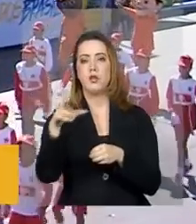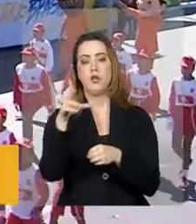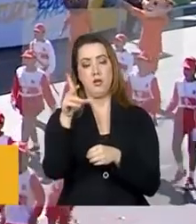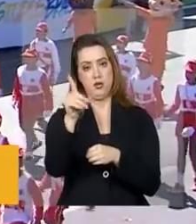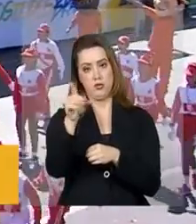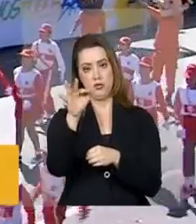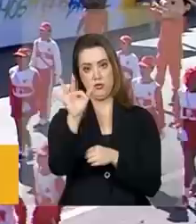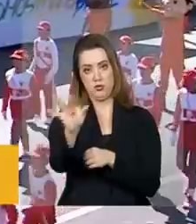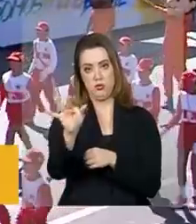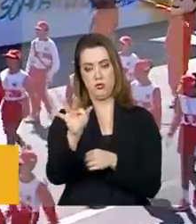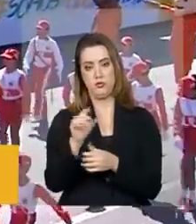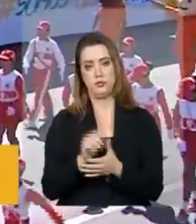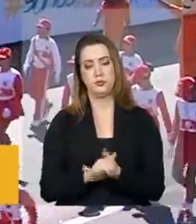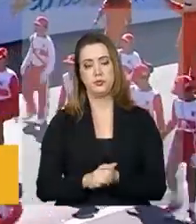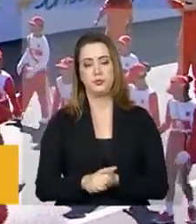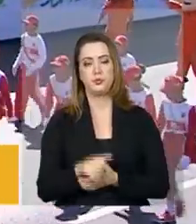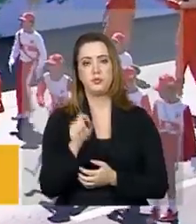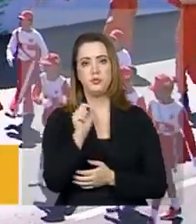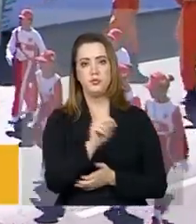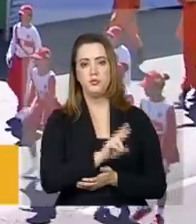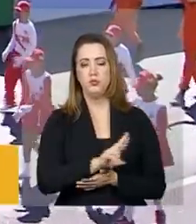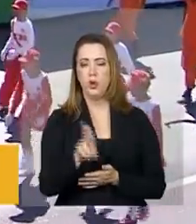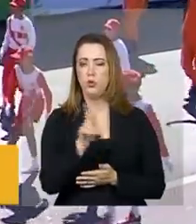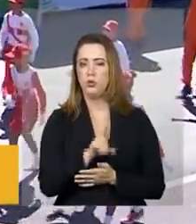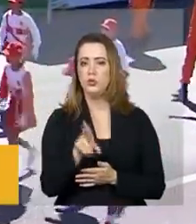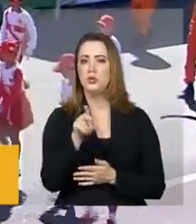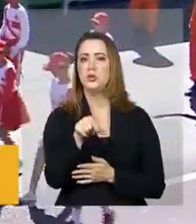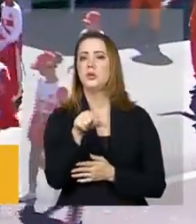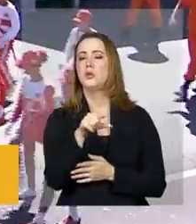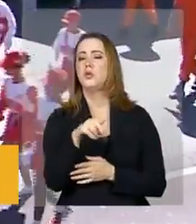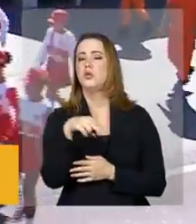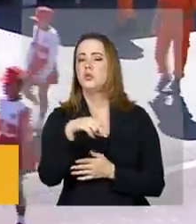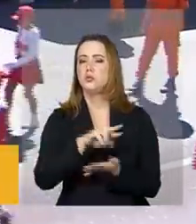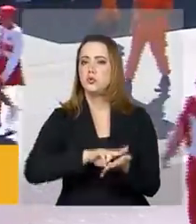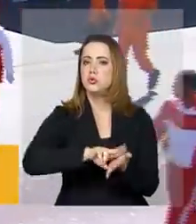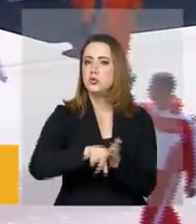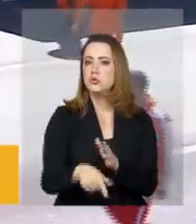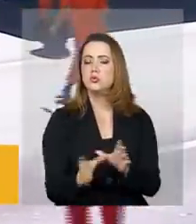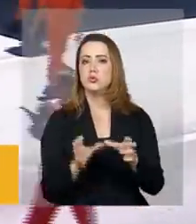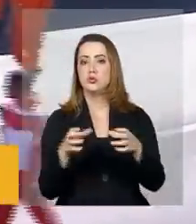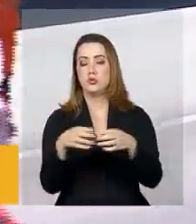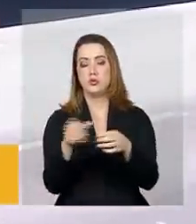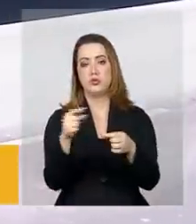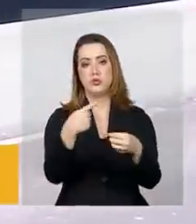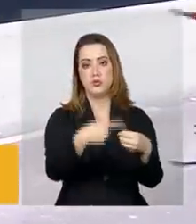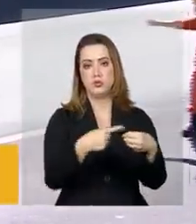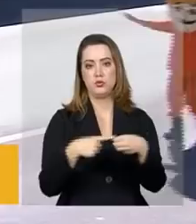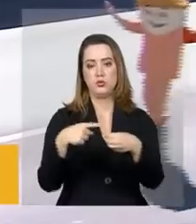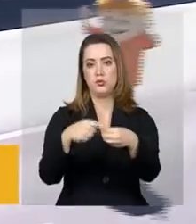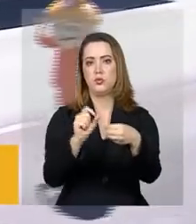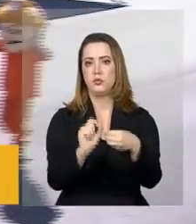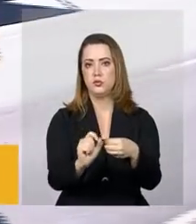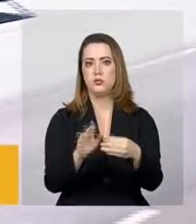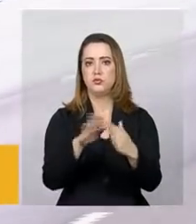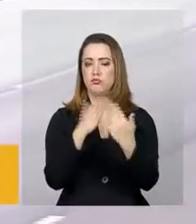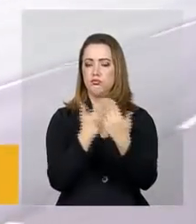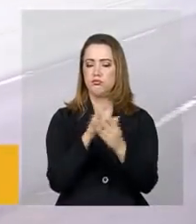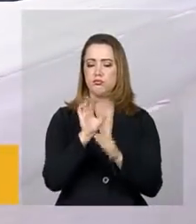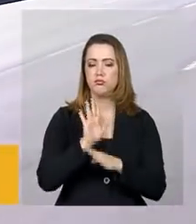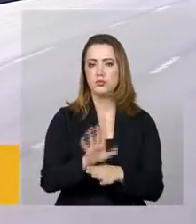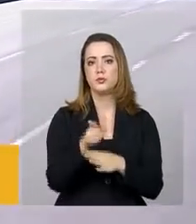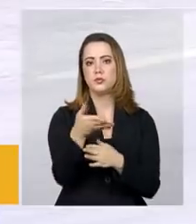Gama, Santa Maria, Candangolândia, Núcleo Bandeirante, Paranoá, São Sebastião, Sobradinho e Planaltina.